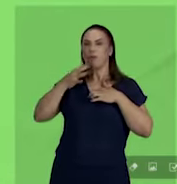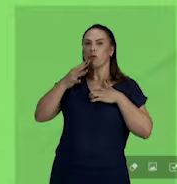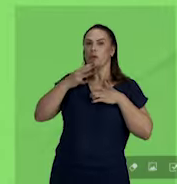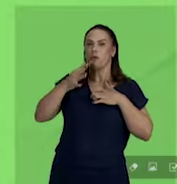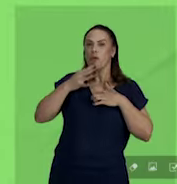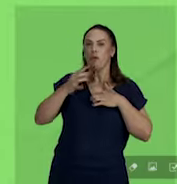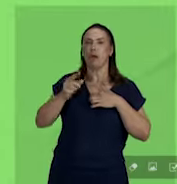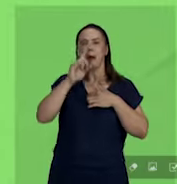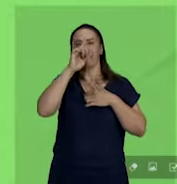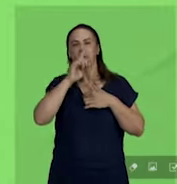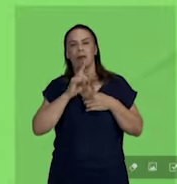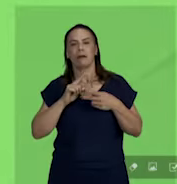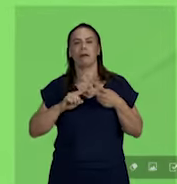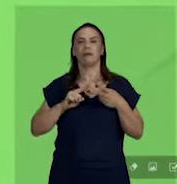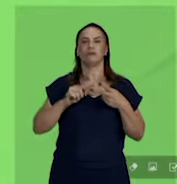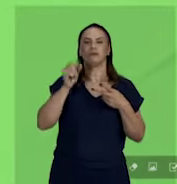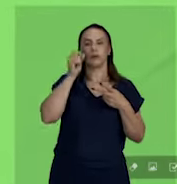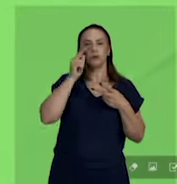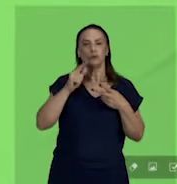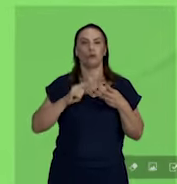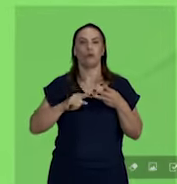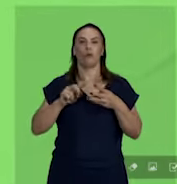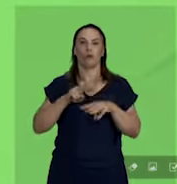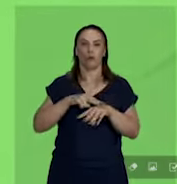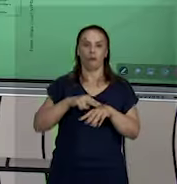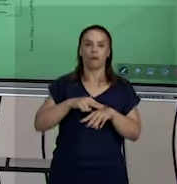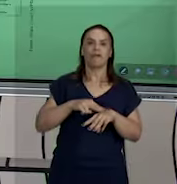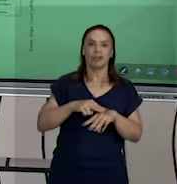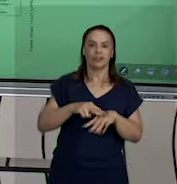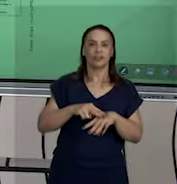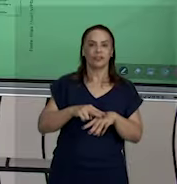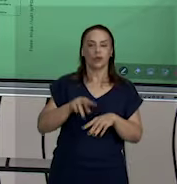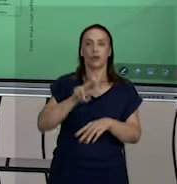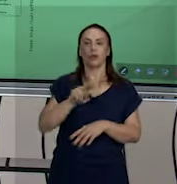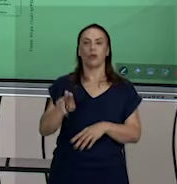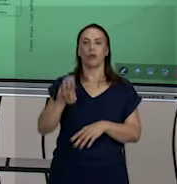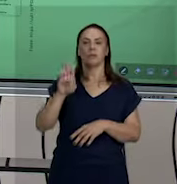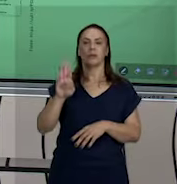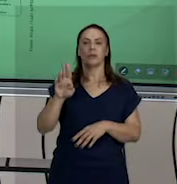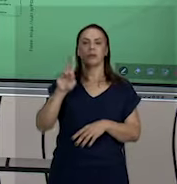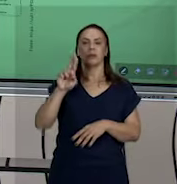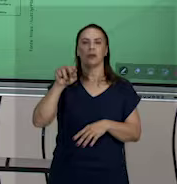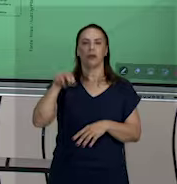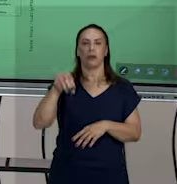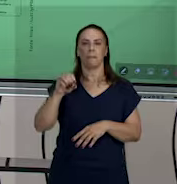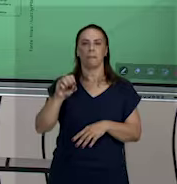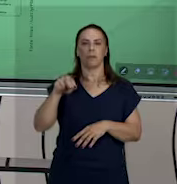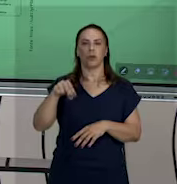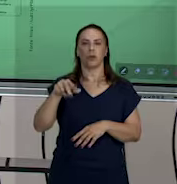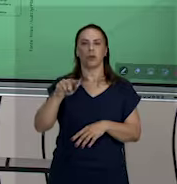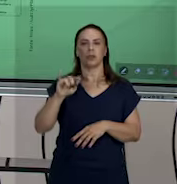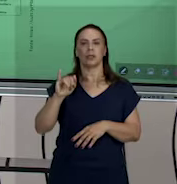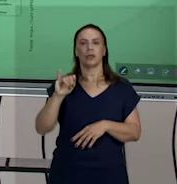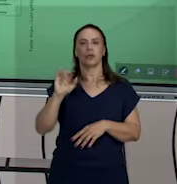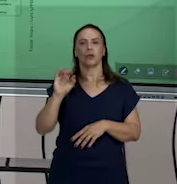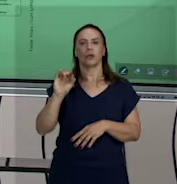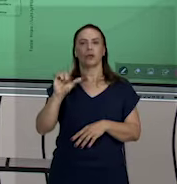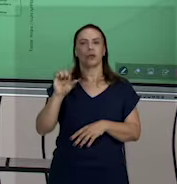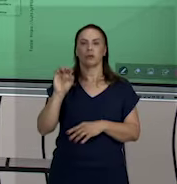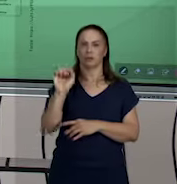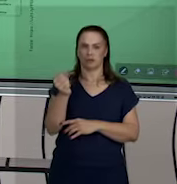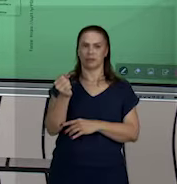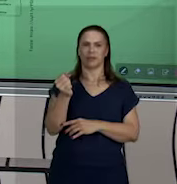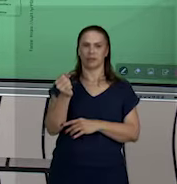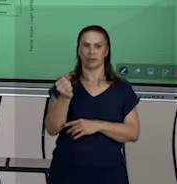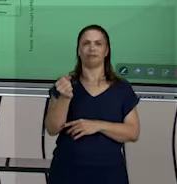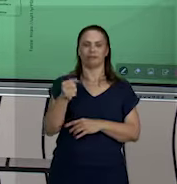verde. Esses são os bronquíolos, é como se fossem os galinhos da árvore. Na pontinha de cada bronquíolo, a gente tem